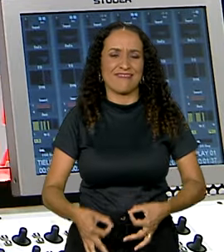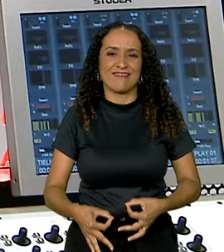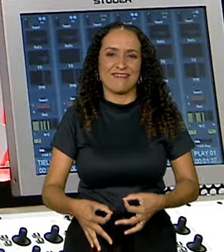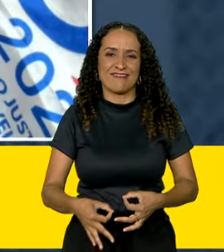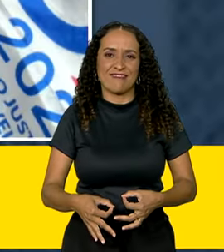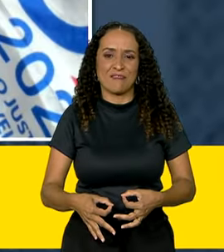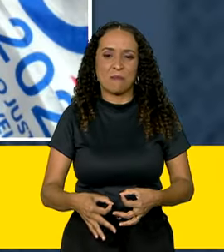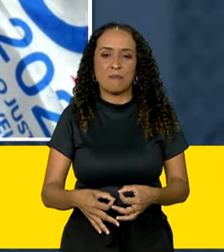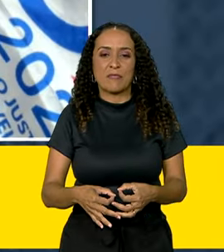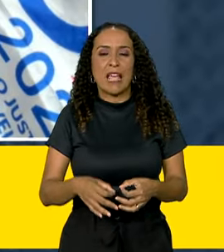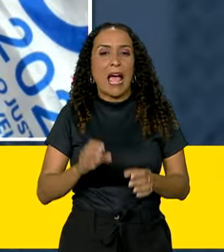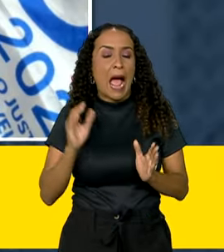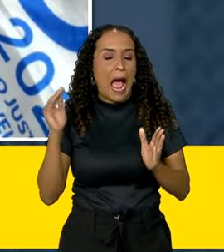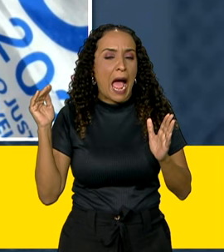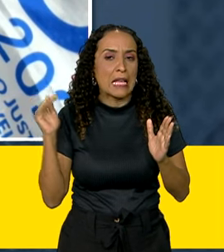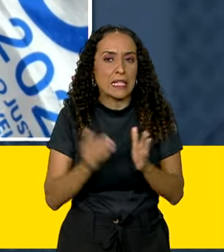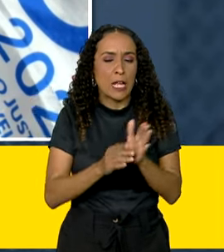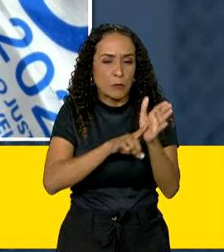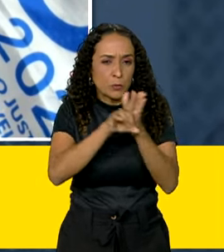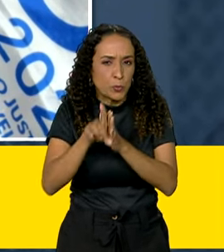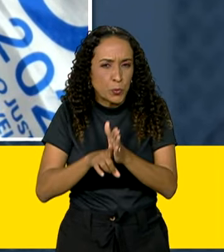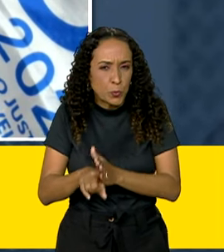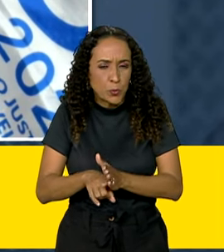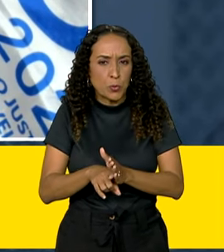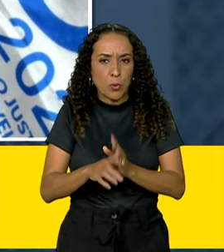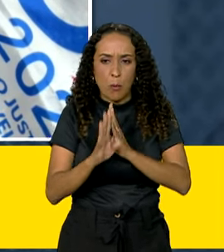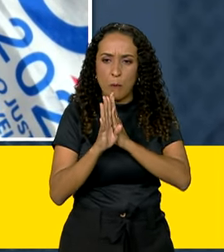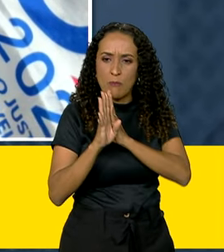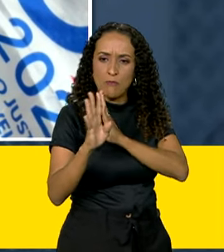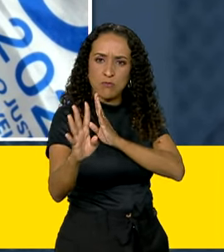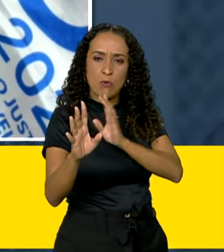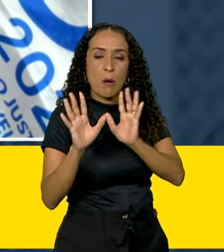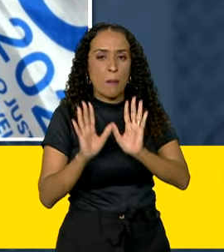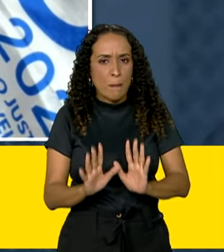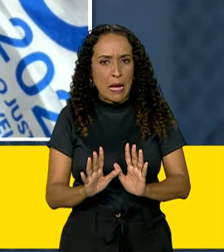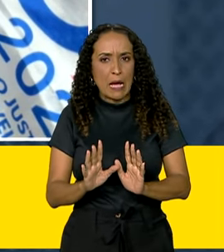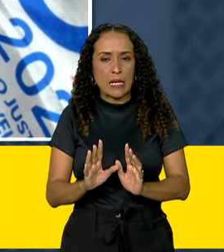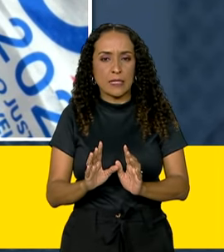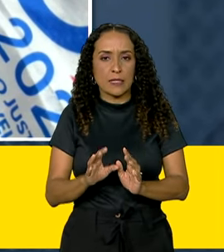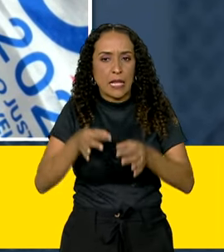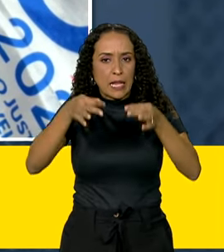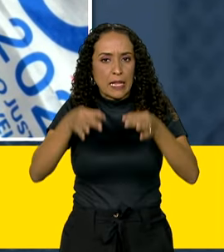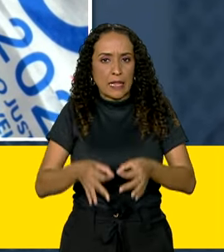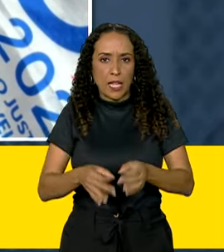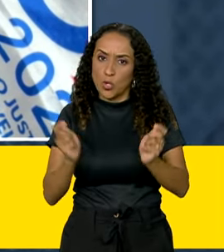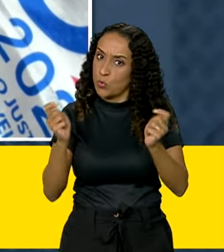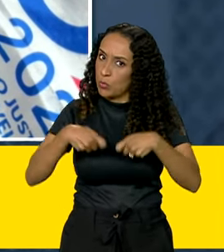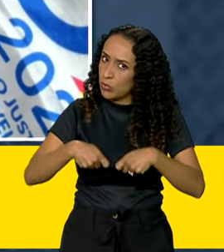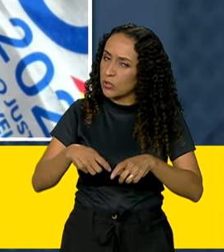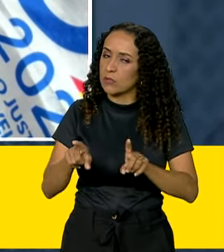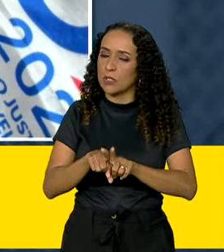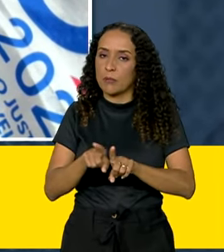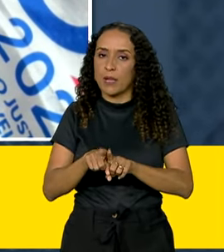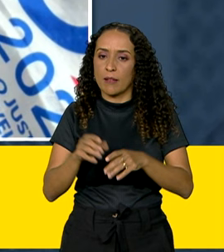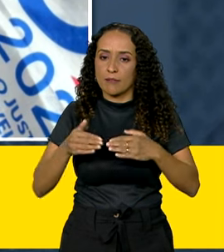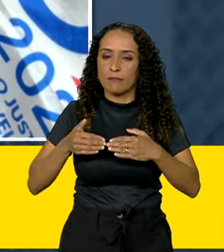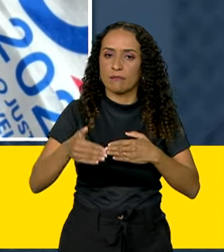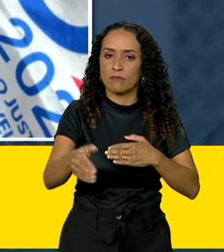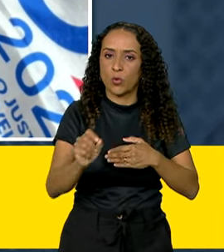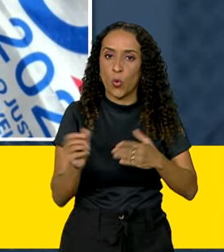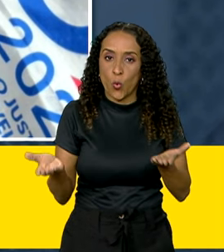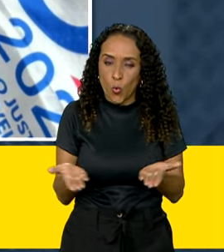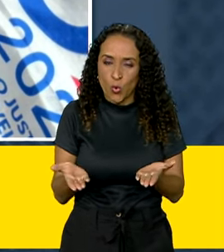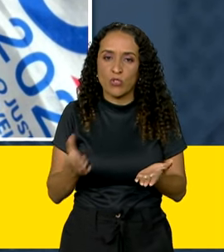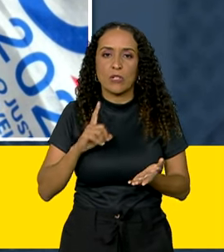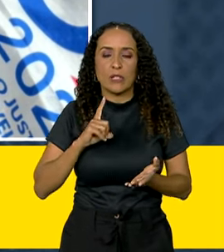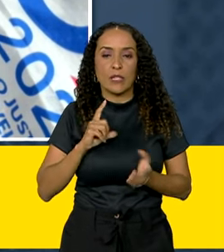até a verificação de filas, mas sempre dentro da razoabilidade, e a partir de hoje